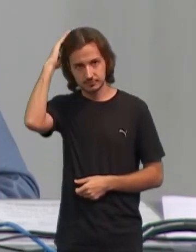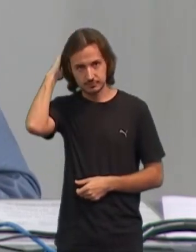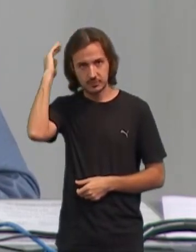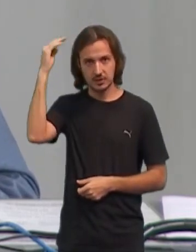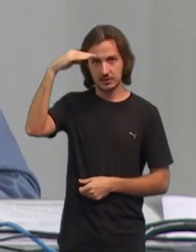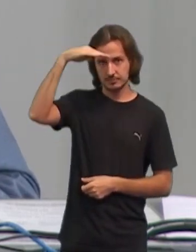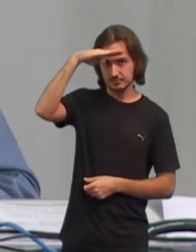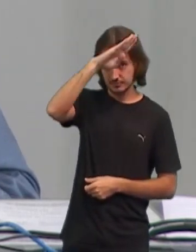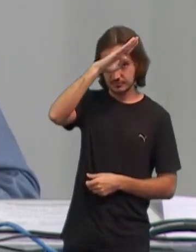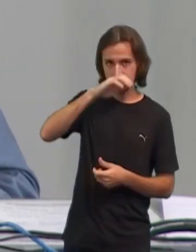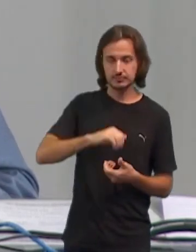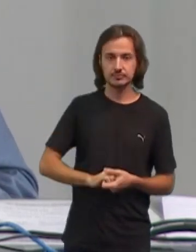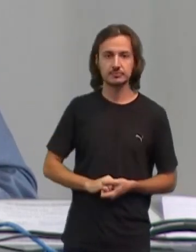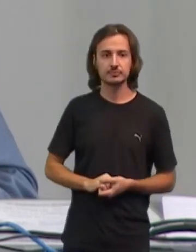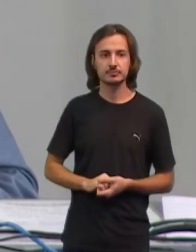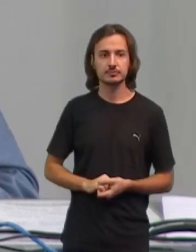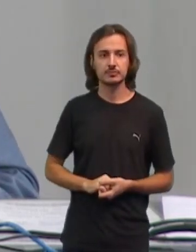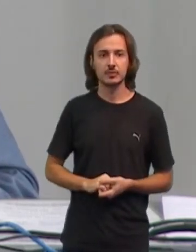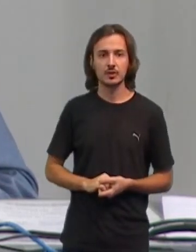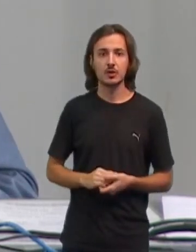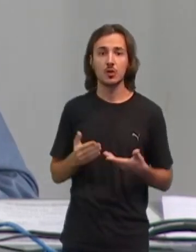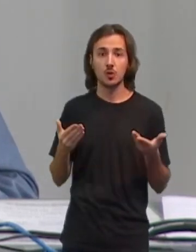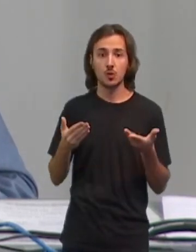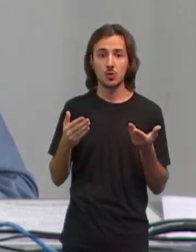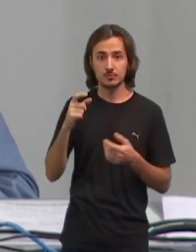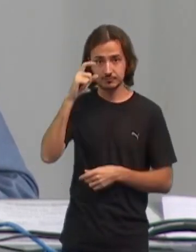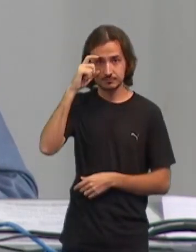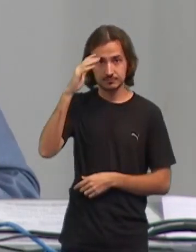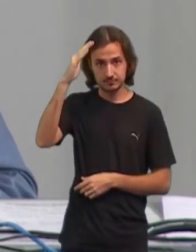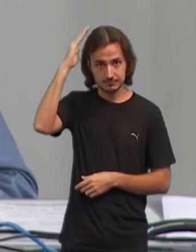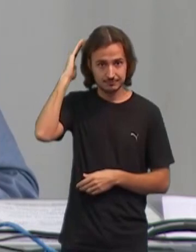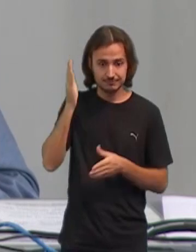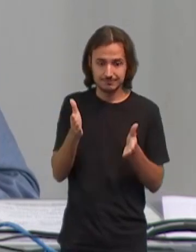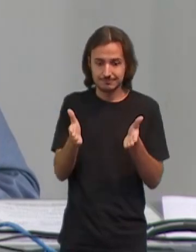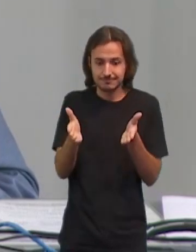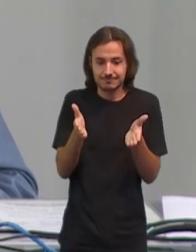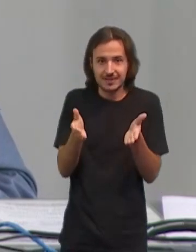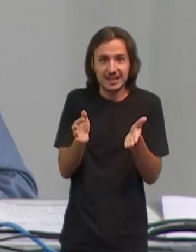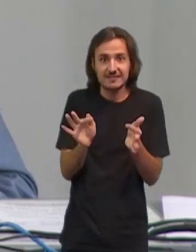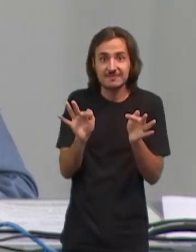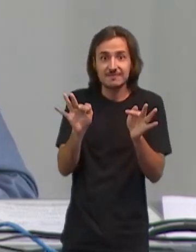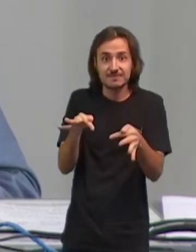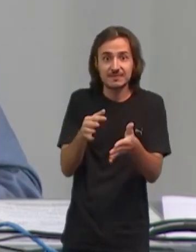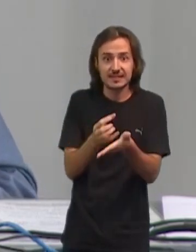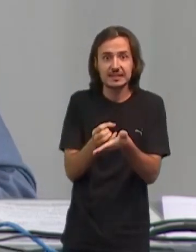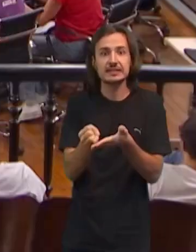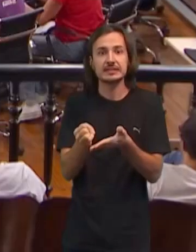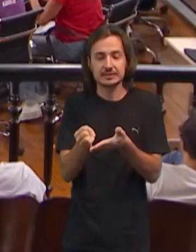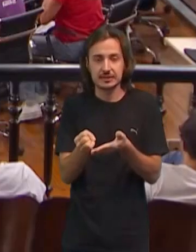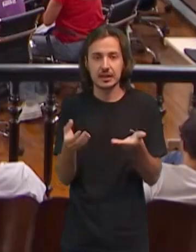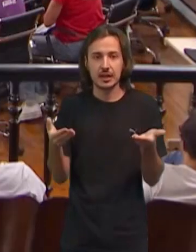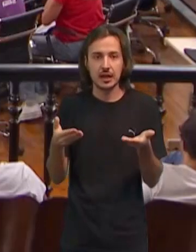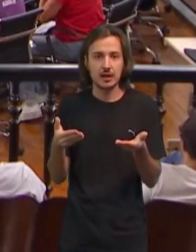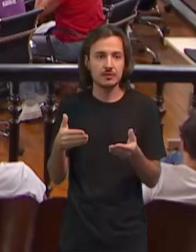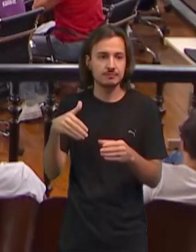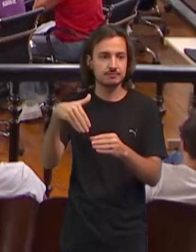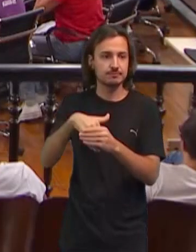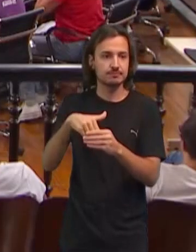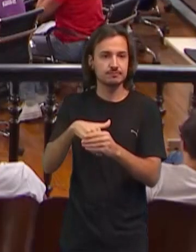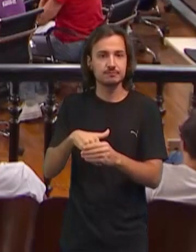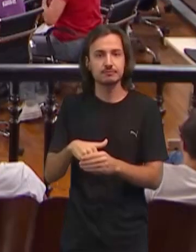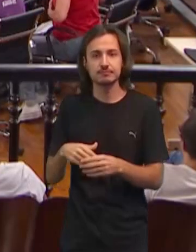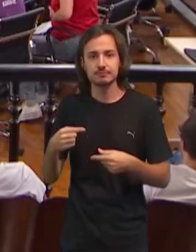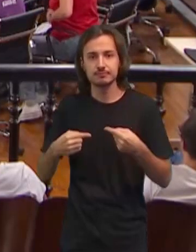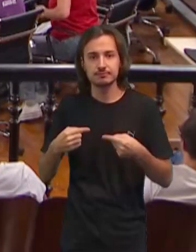vereador André Luiz. Hoje é o prazo final, o veto total está em discussão. Pela ordem, presidente.